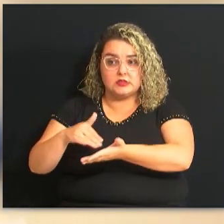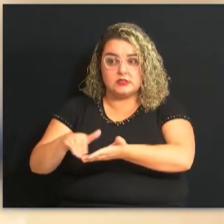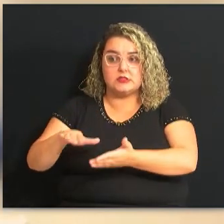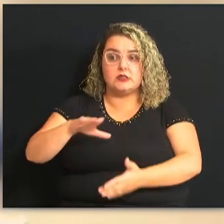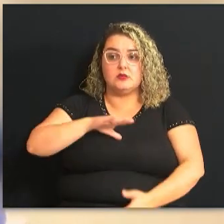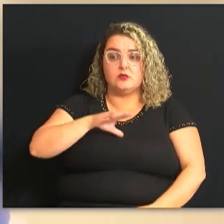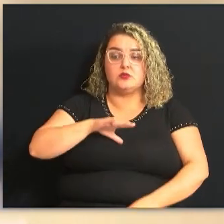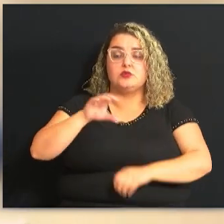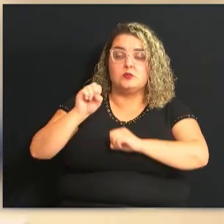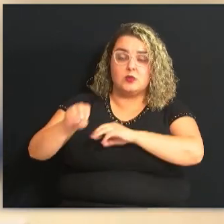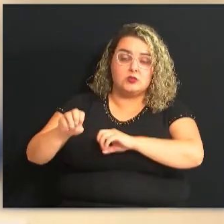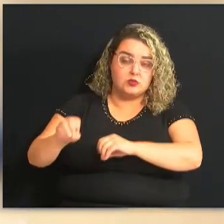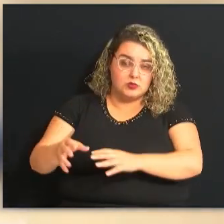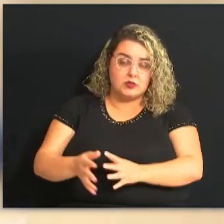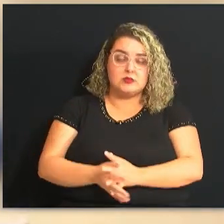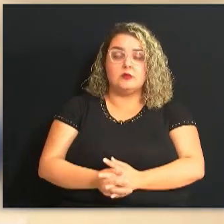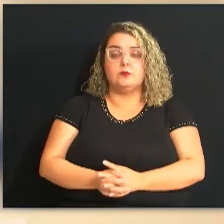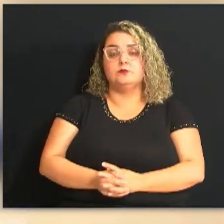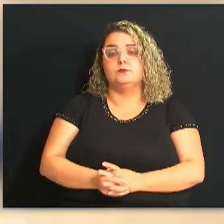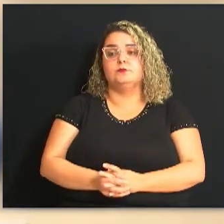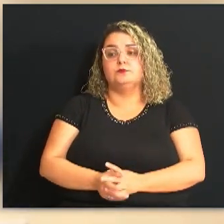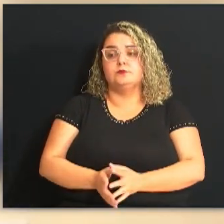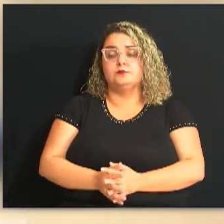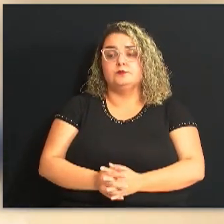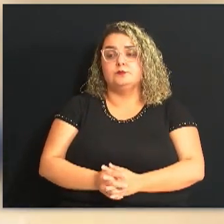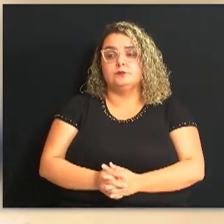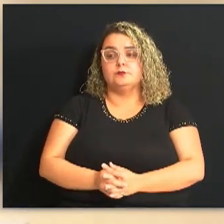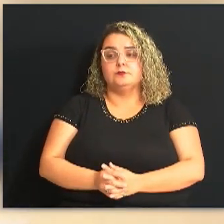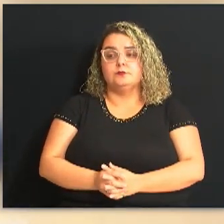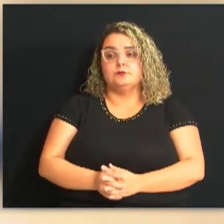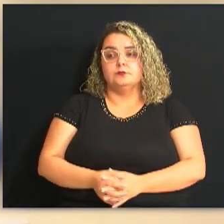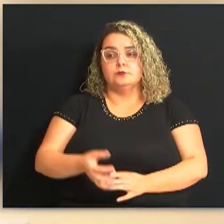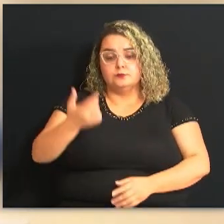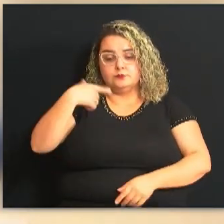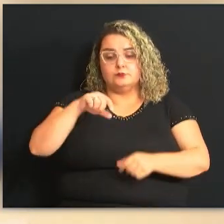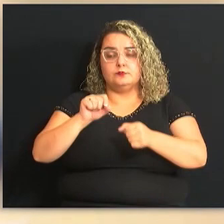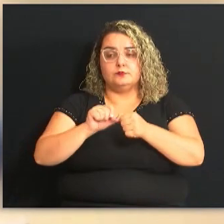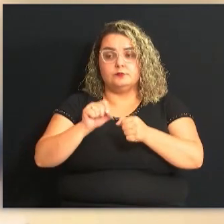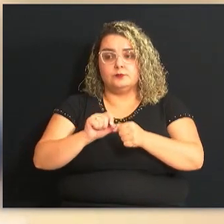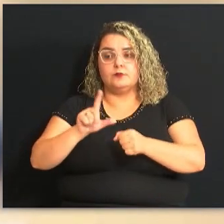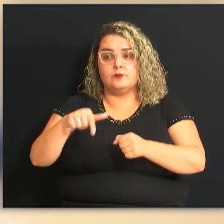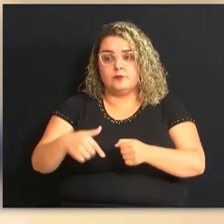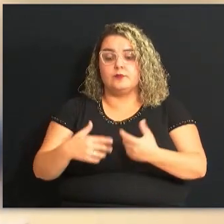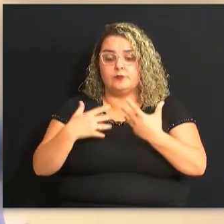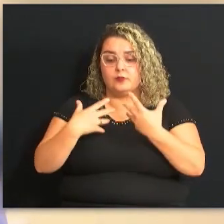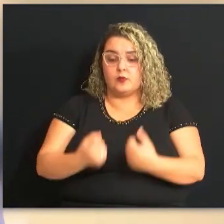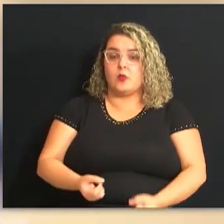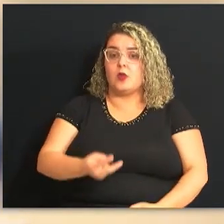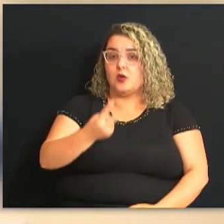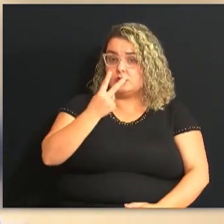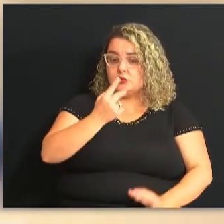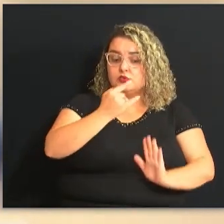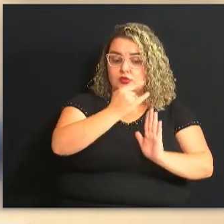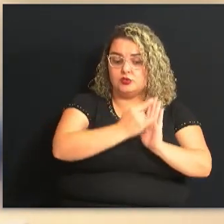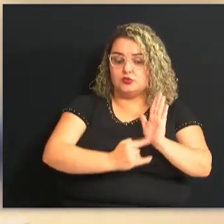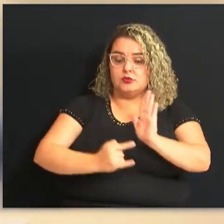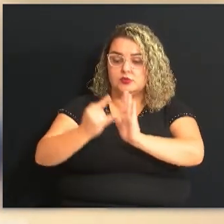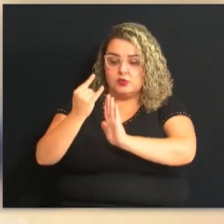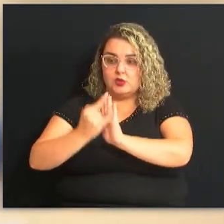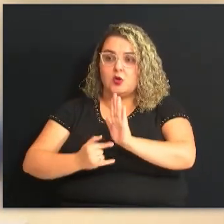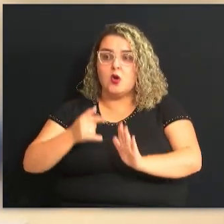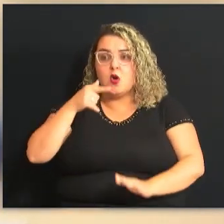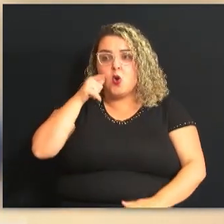Educação, que fiz após receber 2 documentos ontem, na